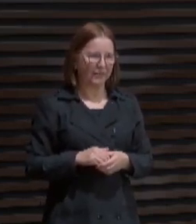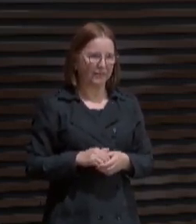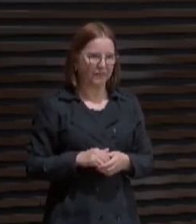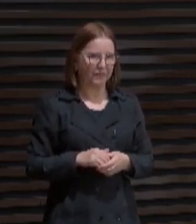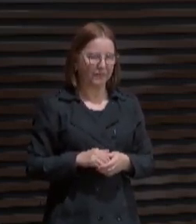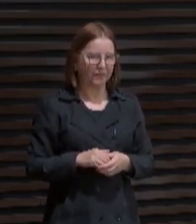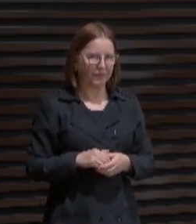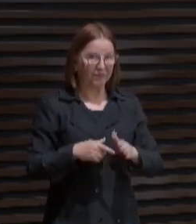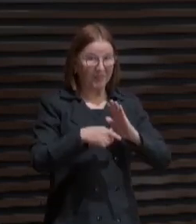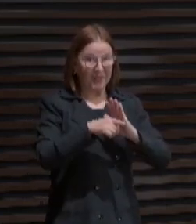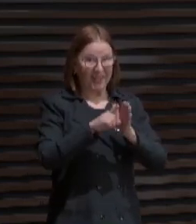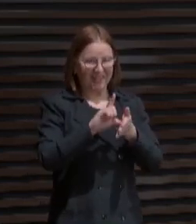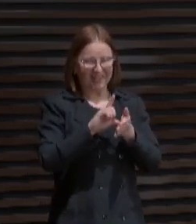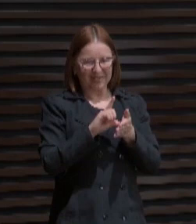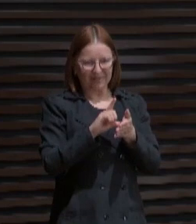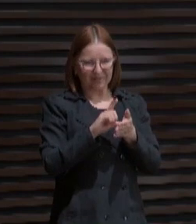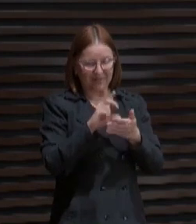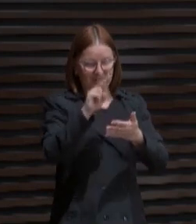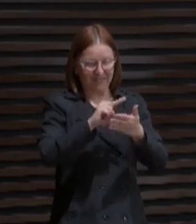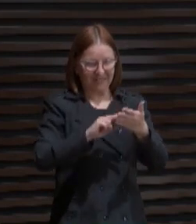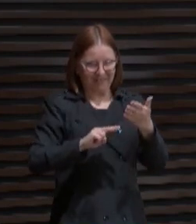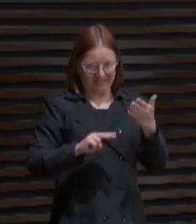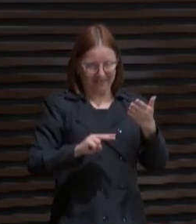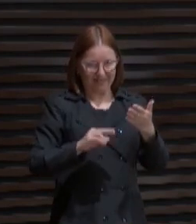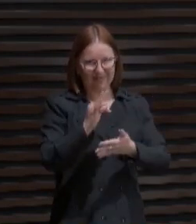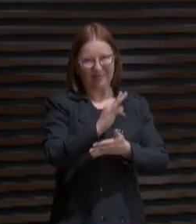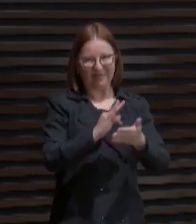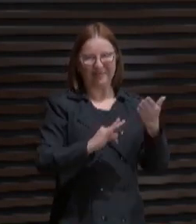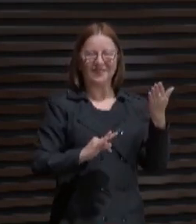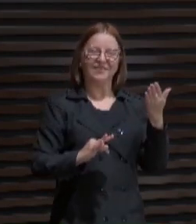Antes de fazer a leitura do próximo parágrafo,